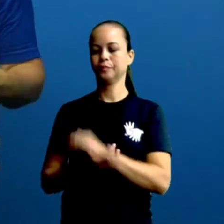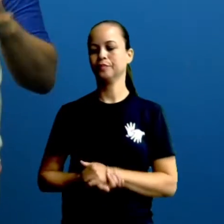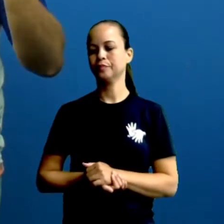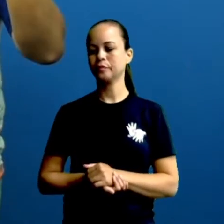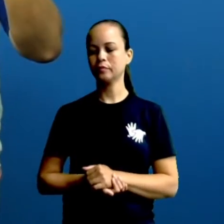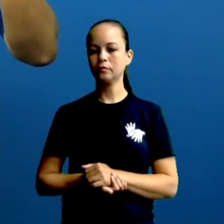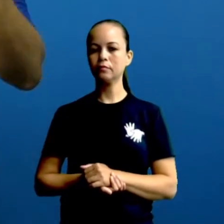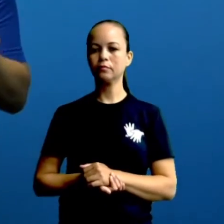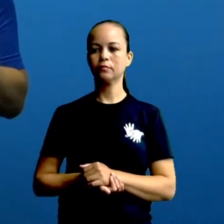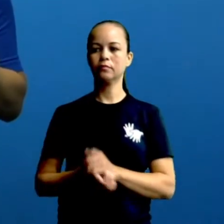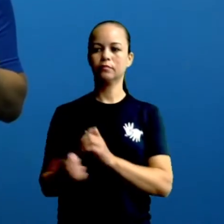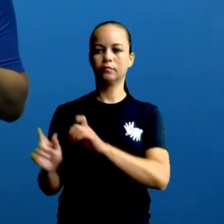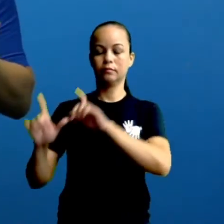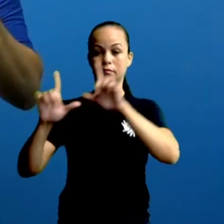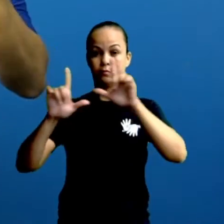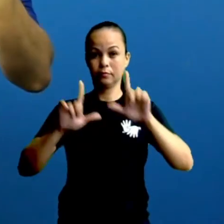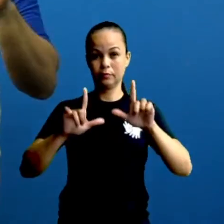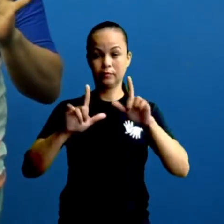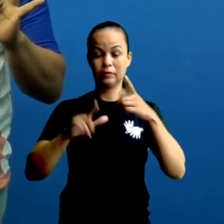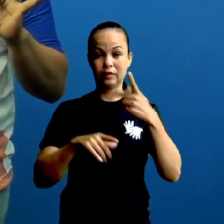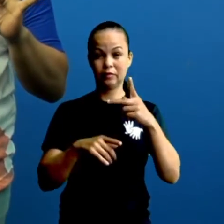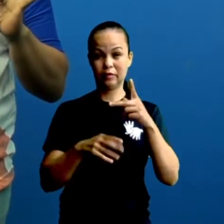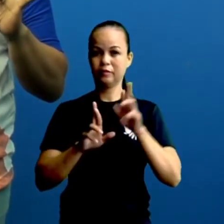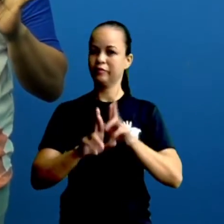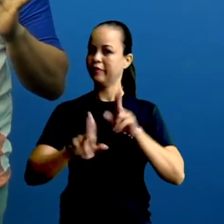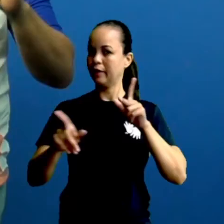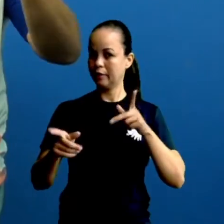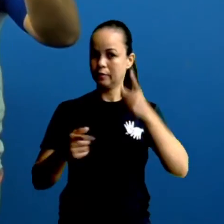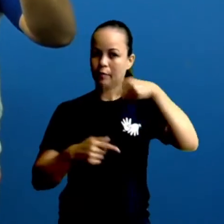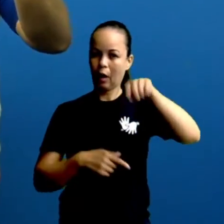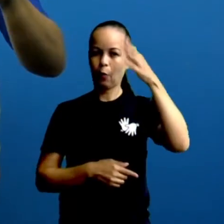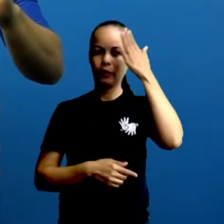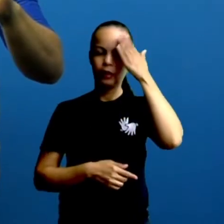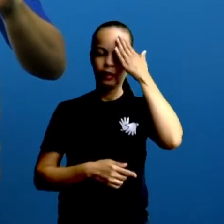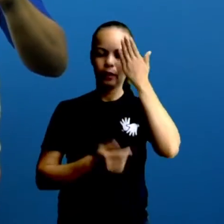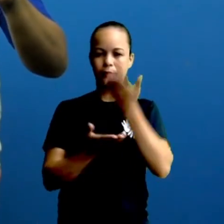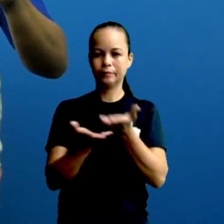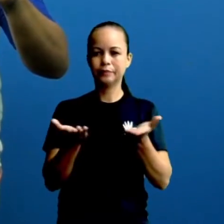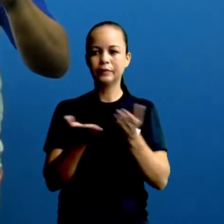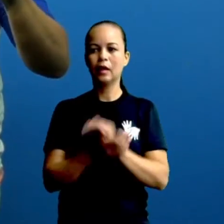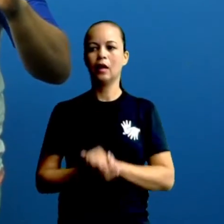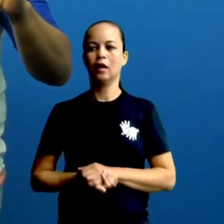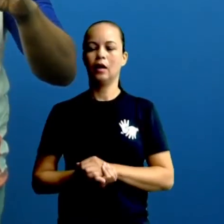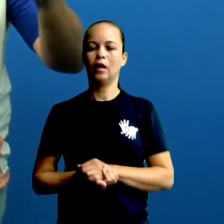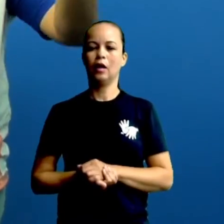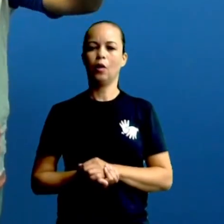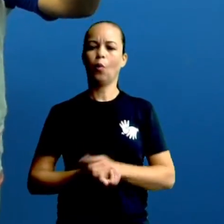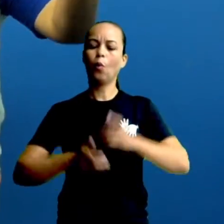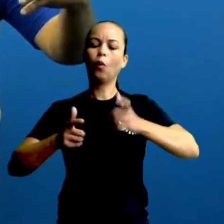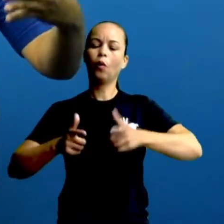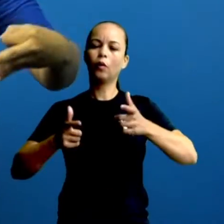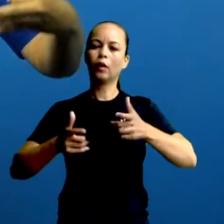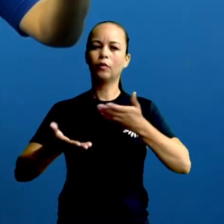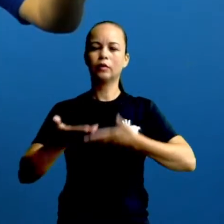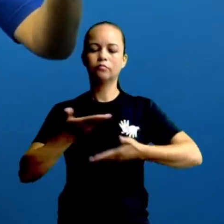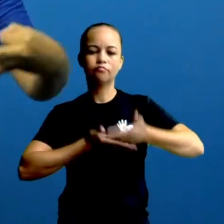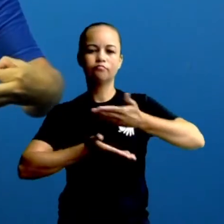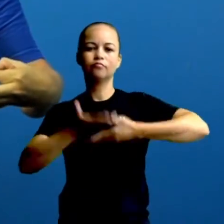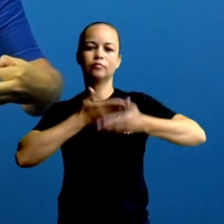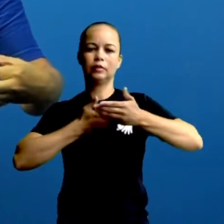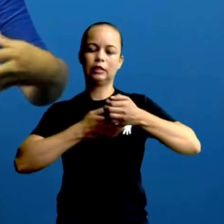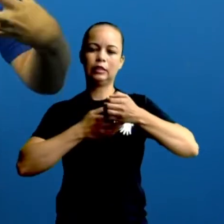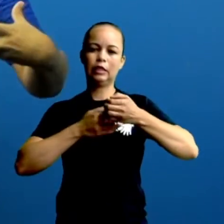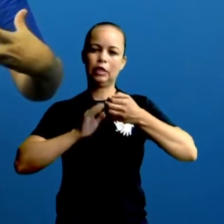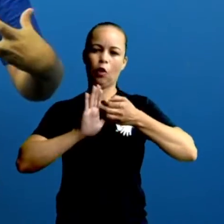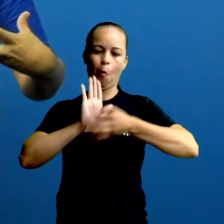produção. Guarda essas informações que faz toda a diferença, gente. É um ambiente que a gente quer gerar aqui para você, um ambiente de emancipação